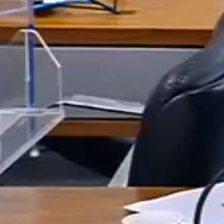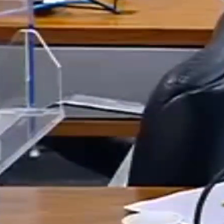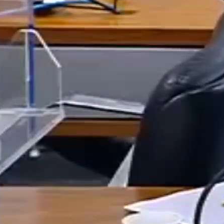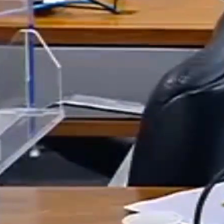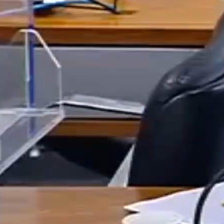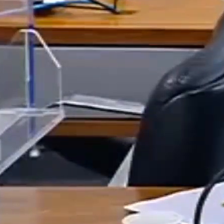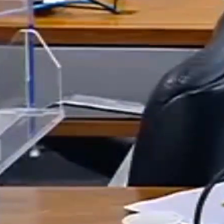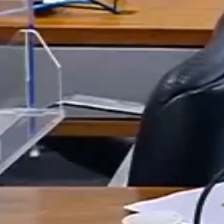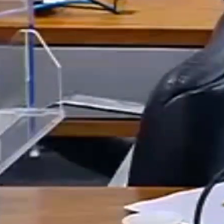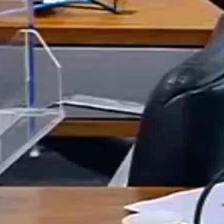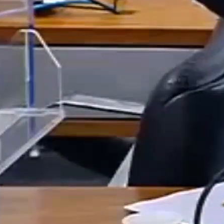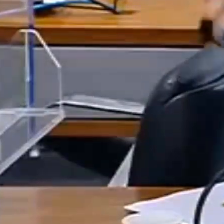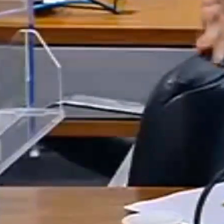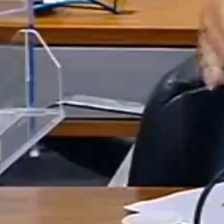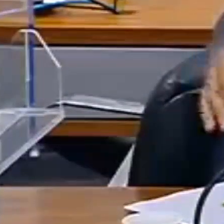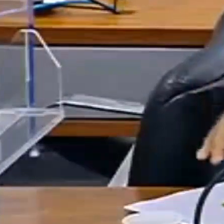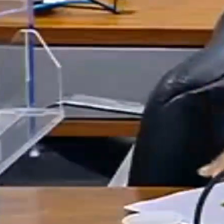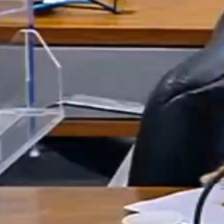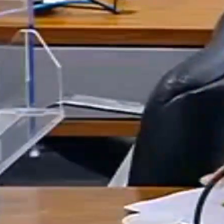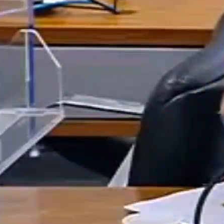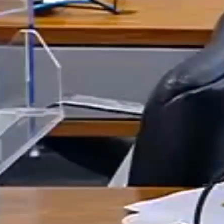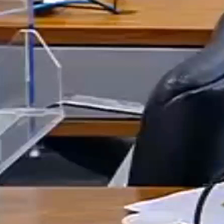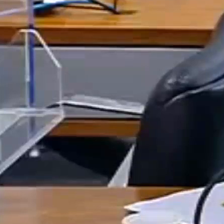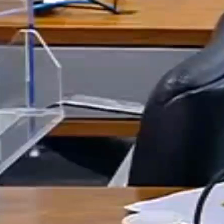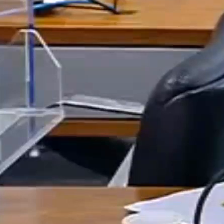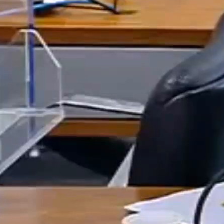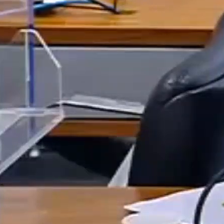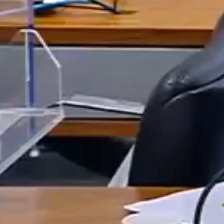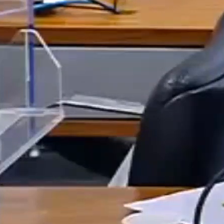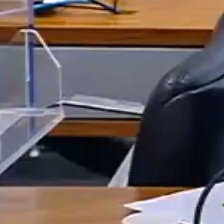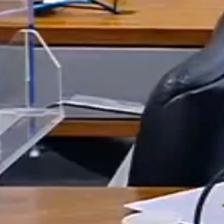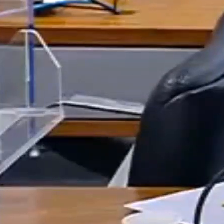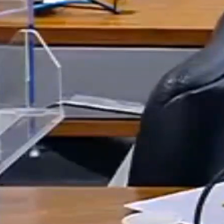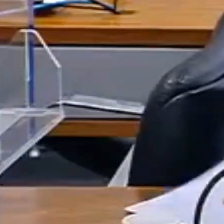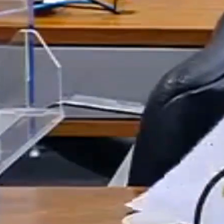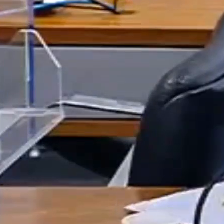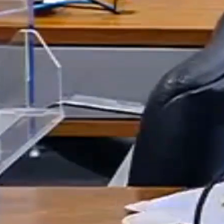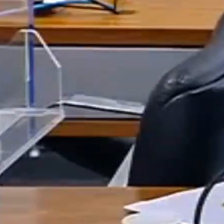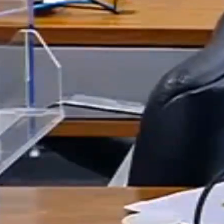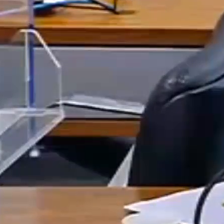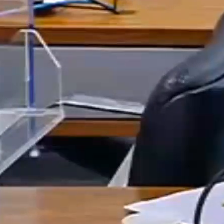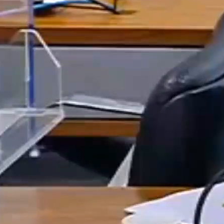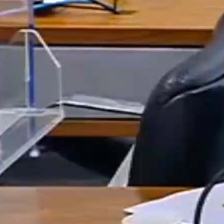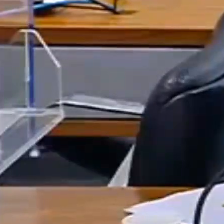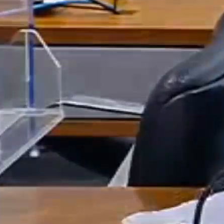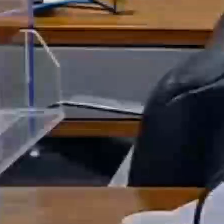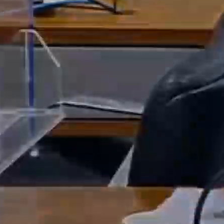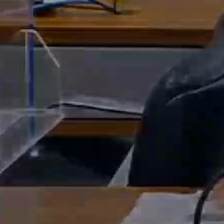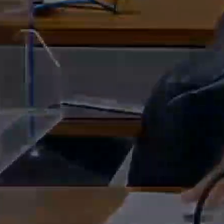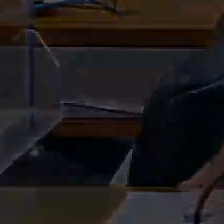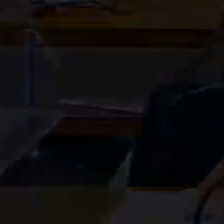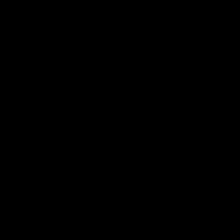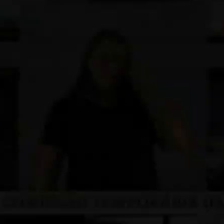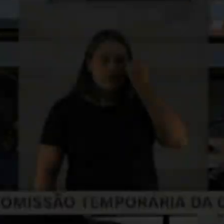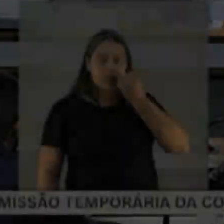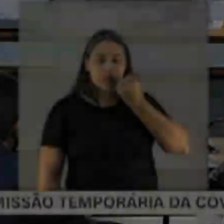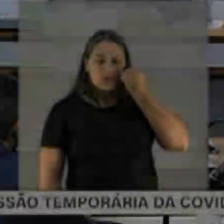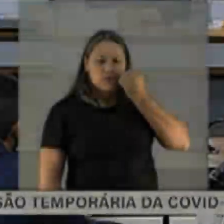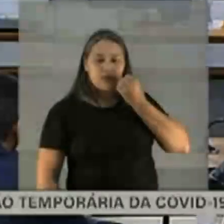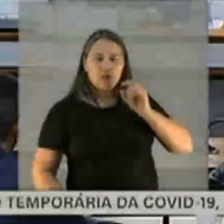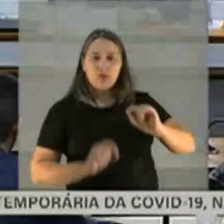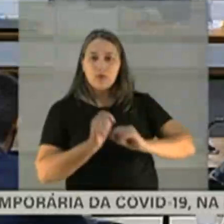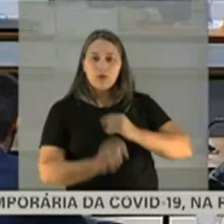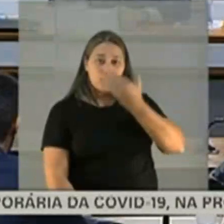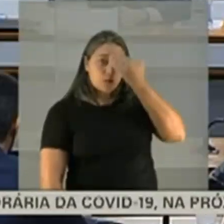da CPI, é divulgado, mas hoje, infelizmente, os depoentes não estão sendo transmitidos a fala dele, coincidentemente. Eu não